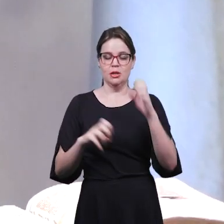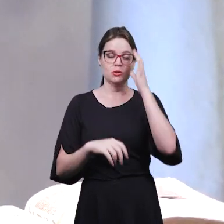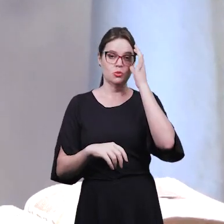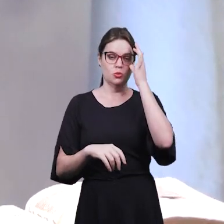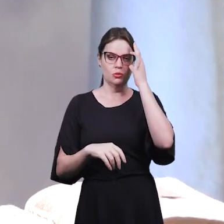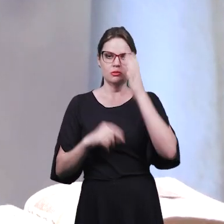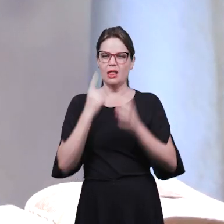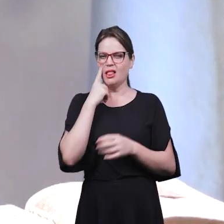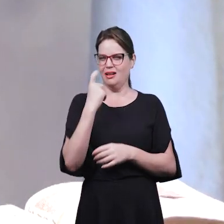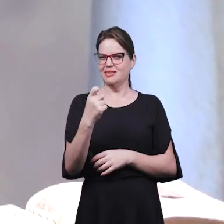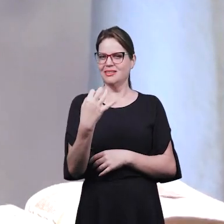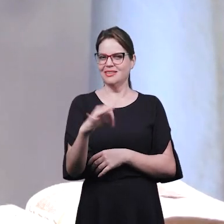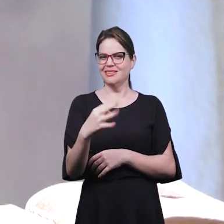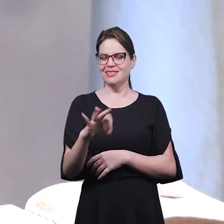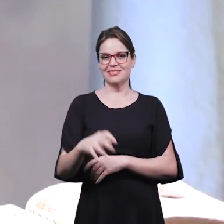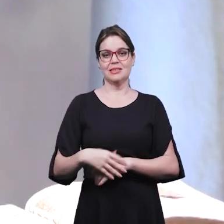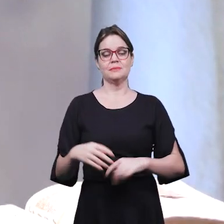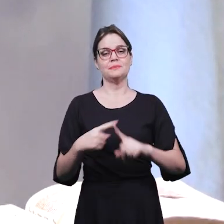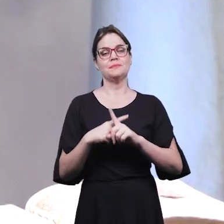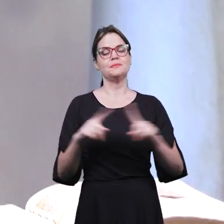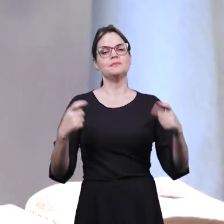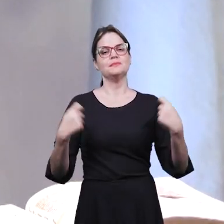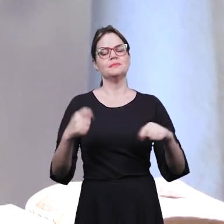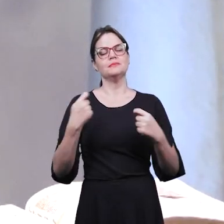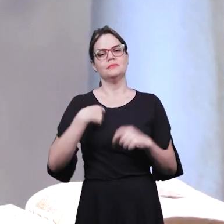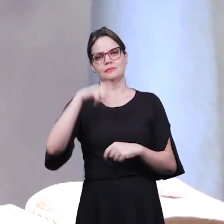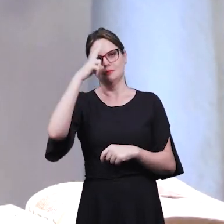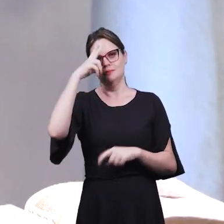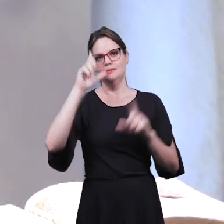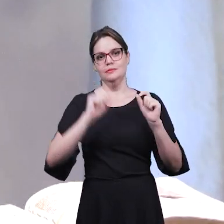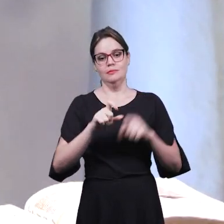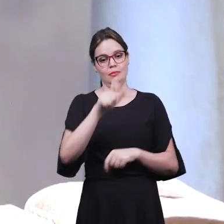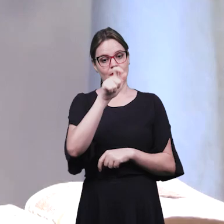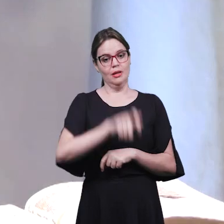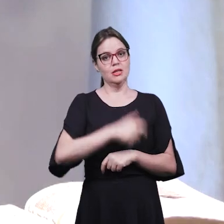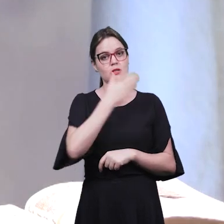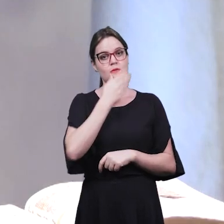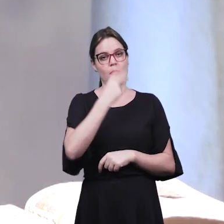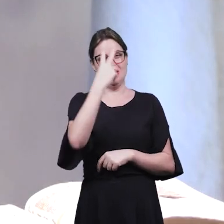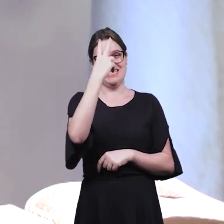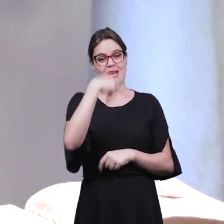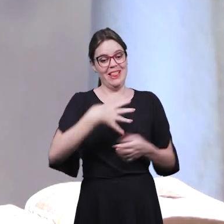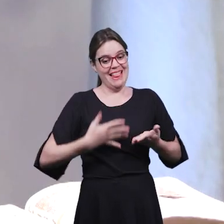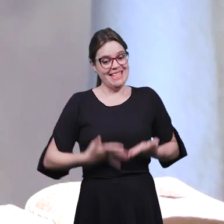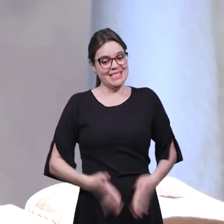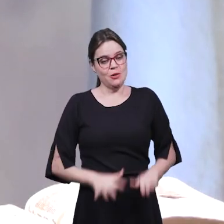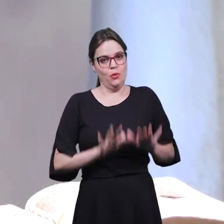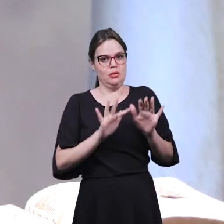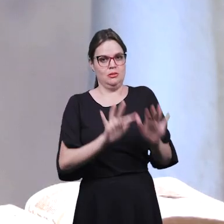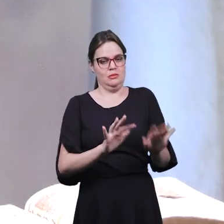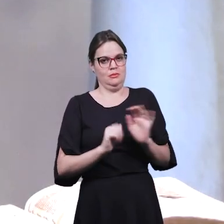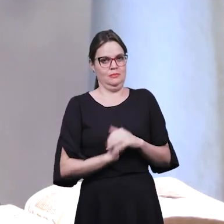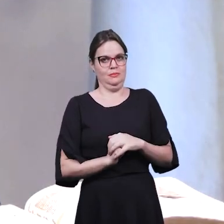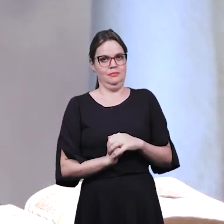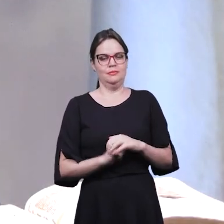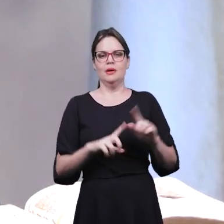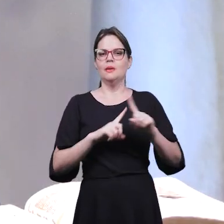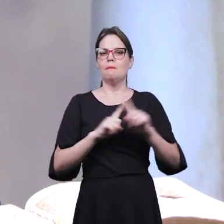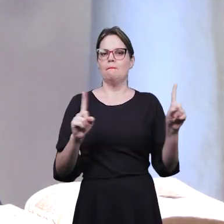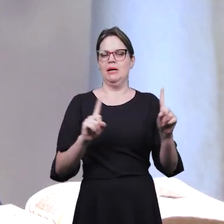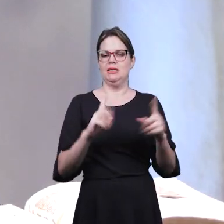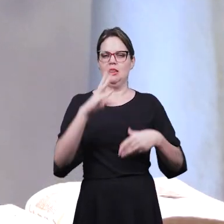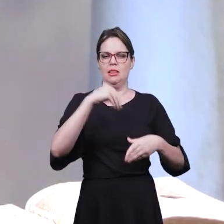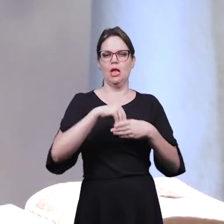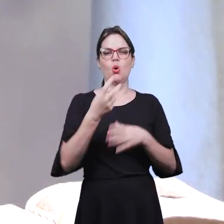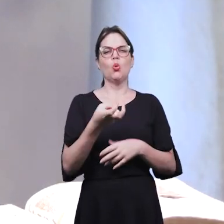seguinte, o texto mostra o cego de nascença. A crença comum na cultura judaica, um